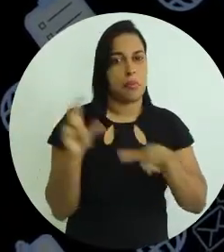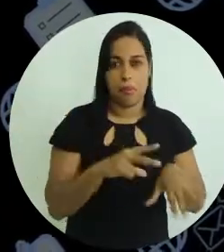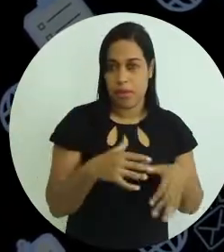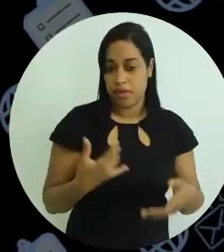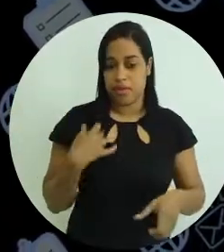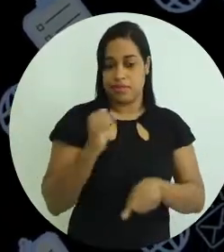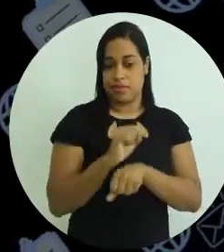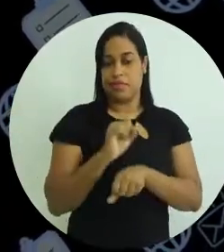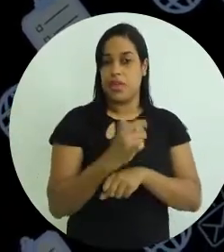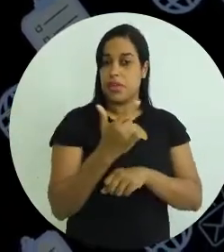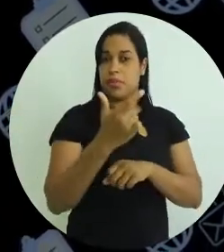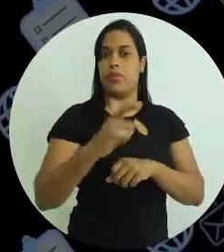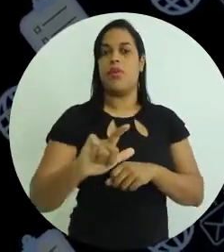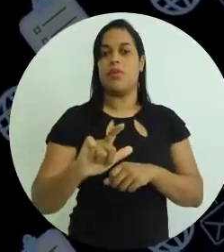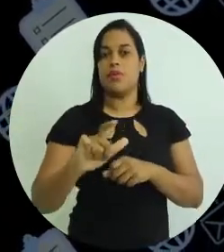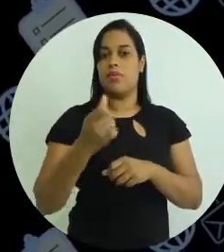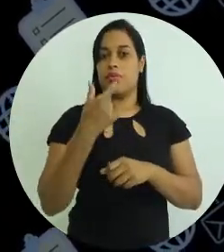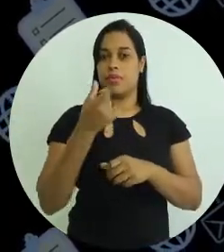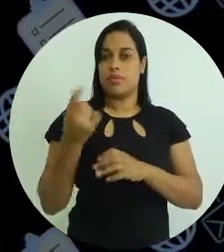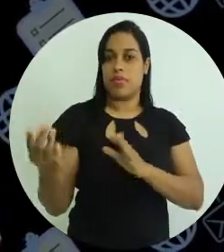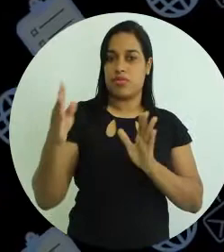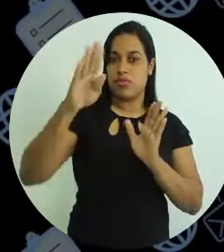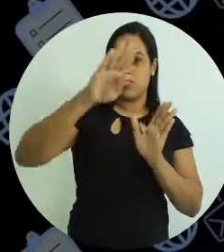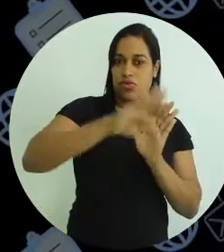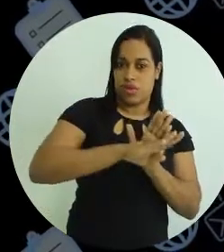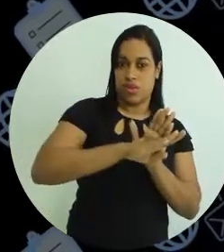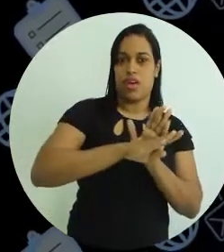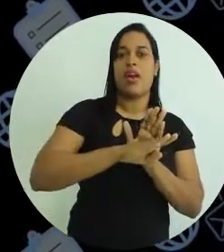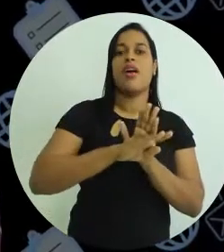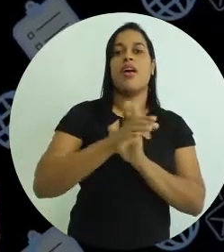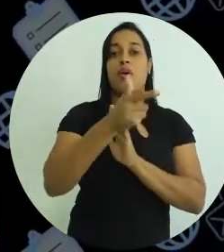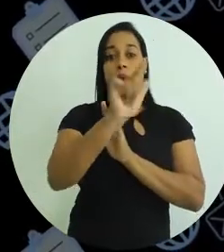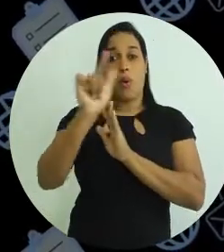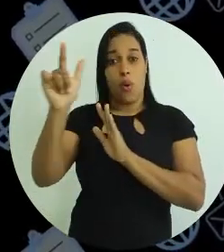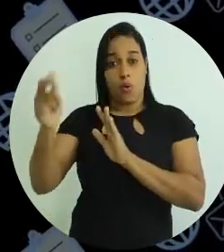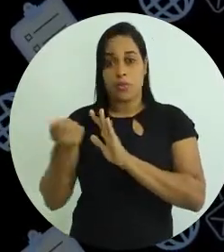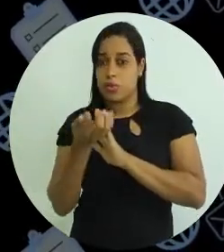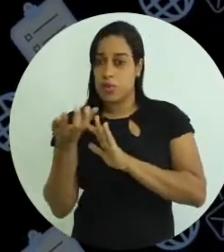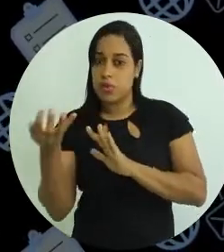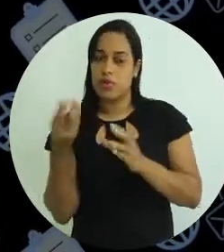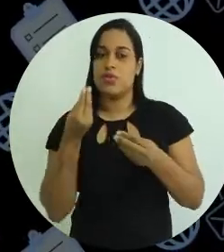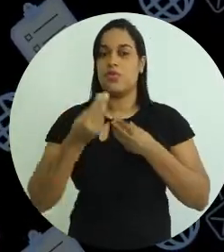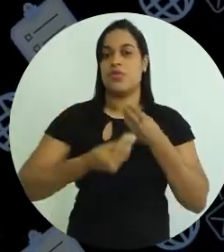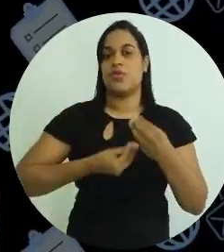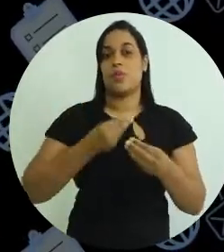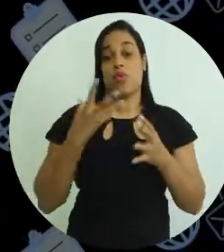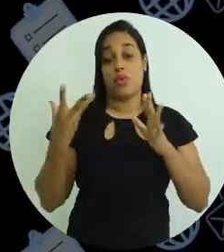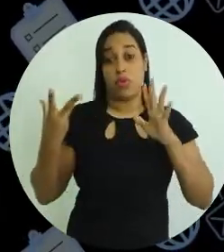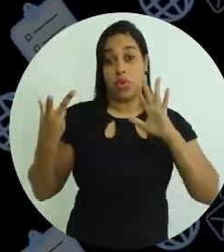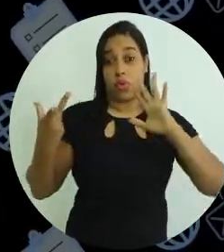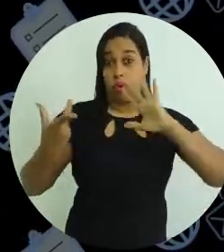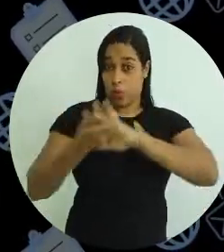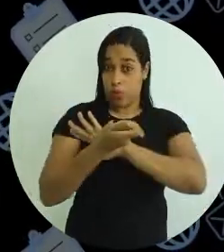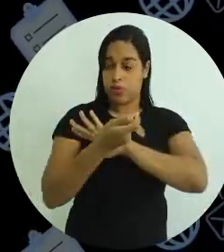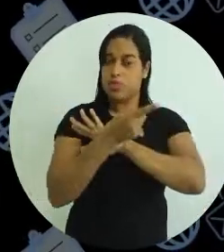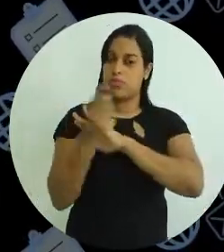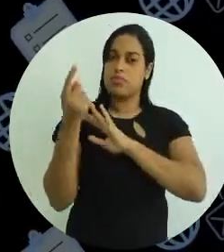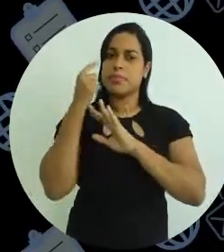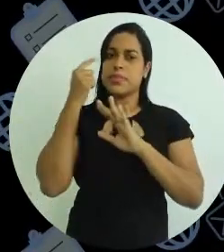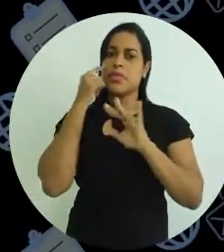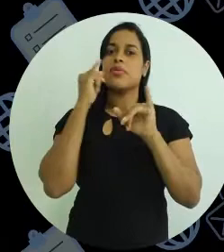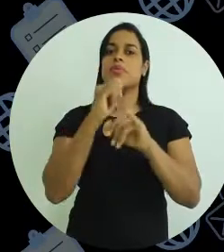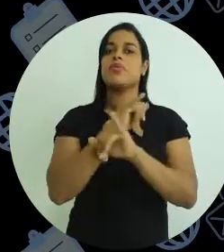aquela determinada farmacêutica que eu compro? Fazer um pedido com outros produtos? Então tudo isso a gente precisa